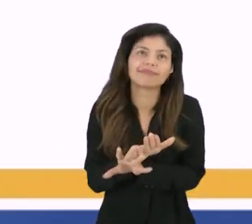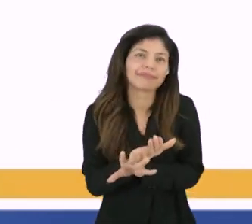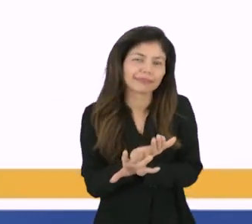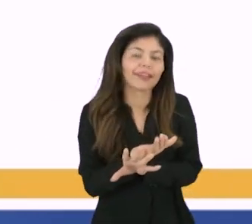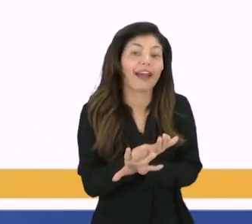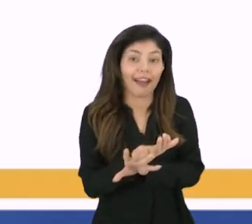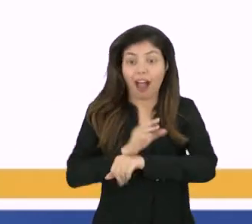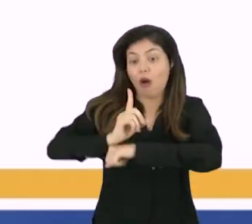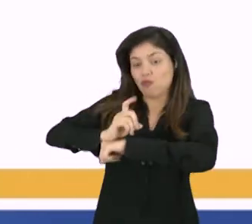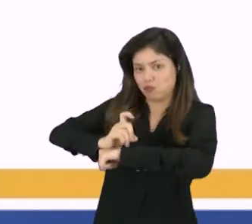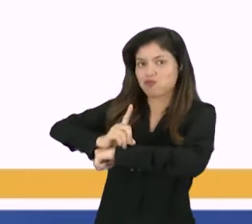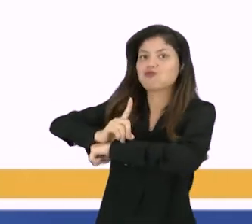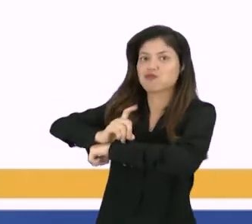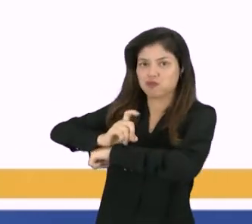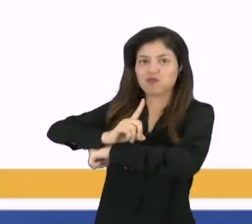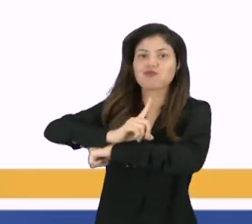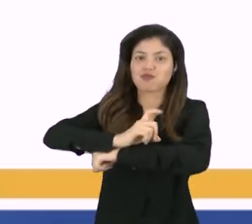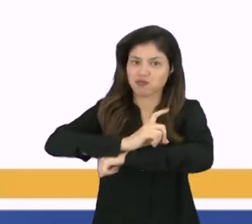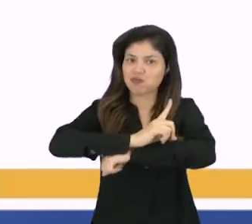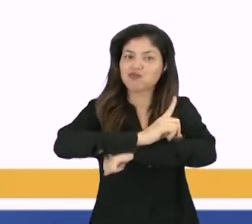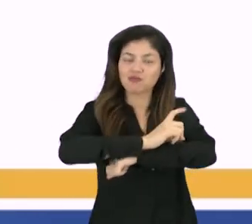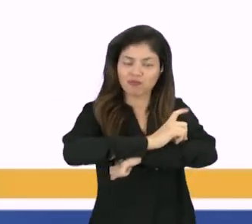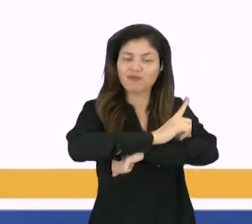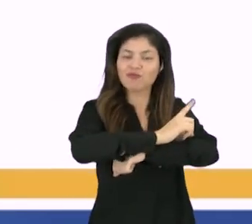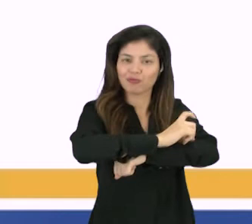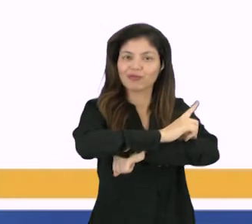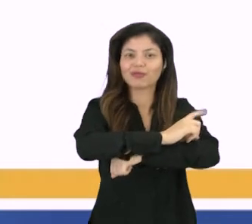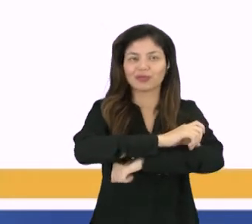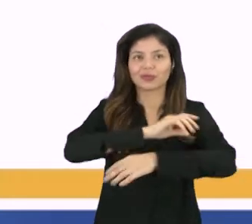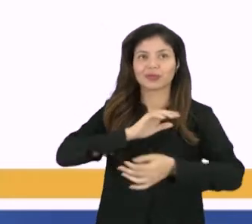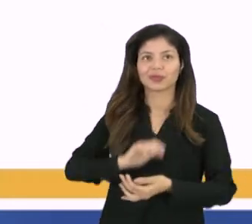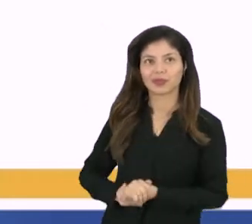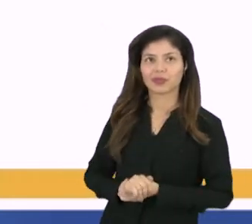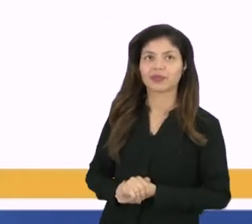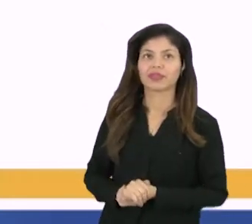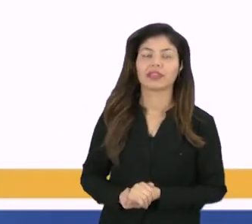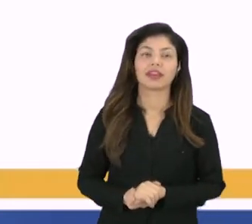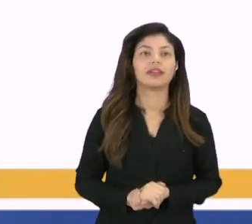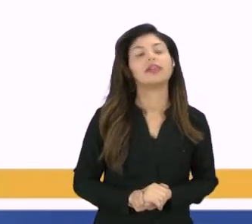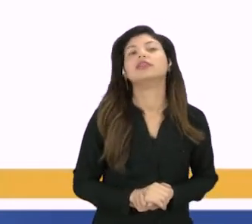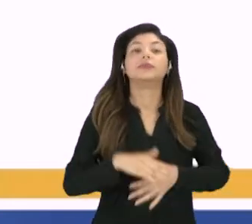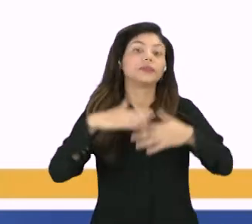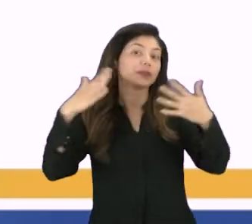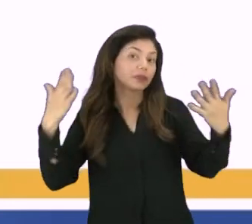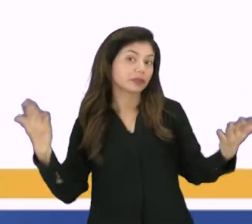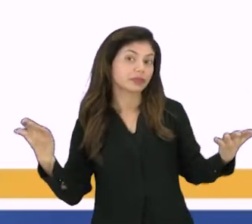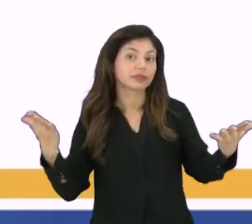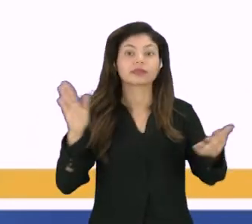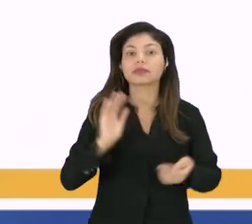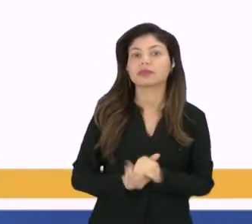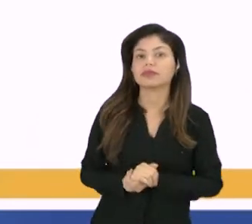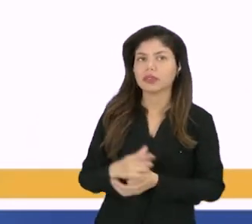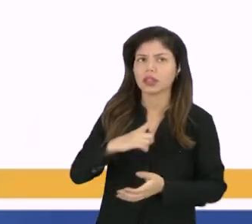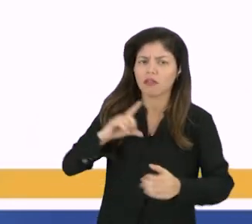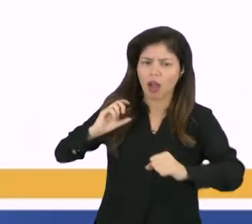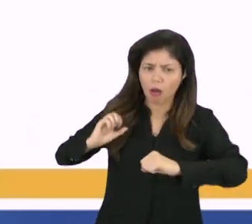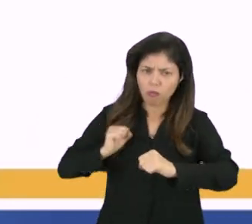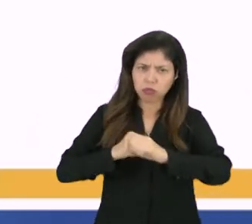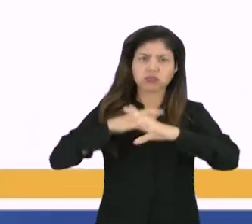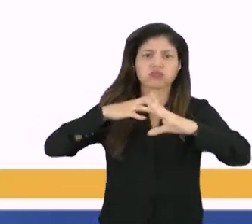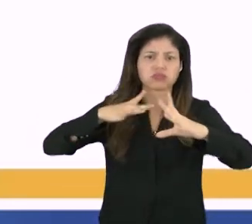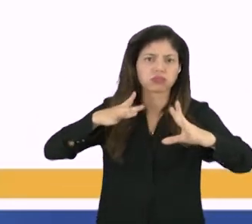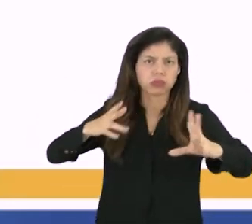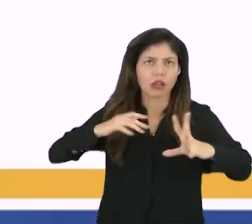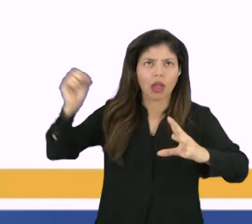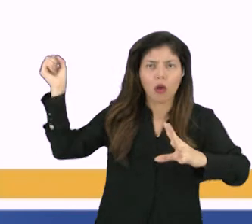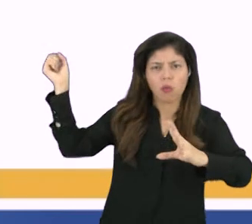dos dinossauros. Chegou um cometa aqui no nosso planeta, né? E aí ocorreu uma colisão que certamente